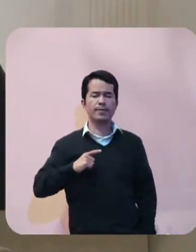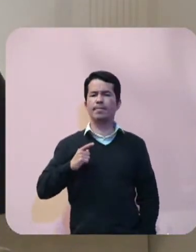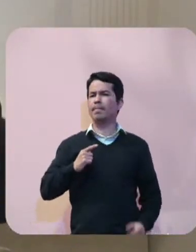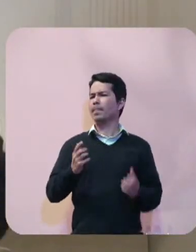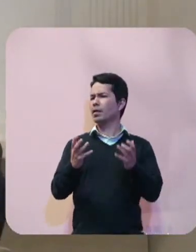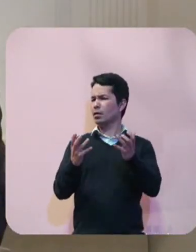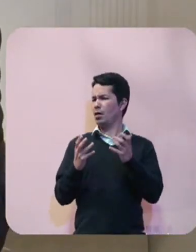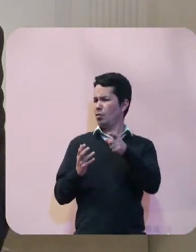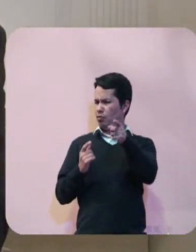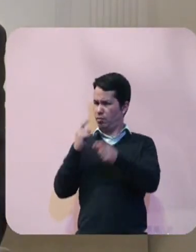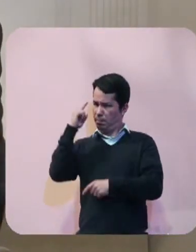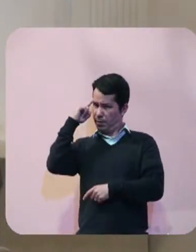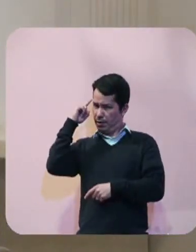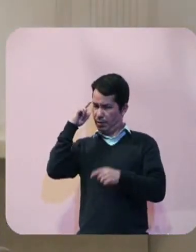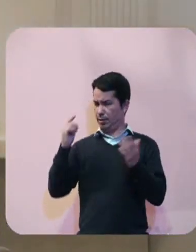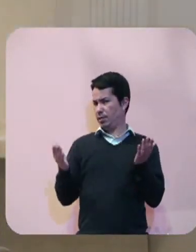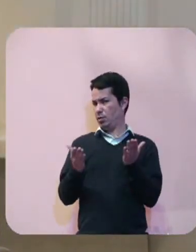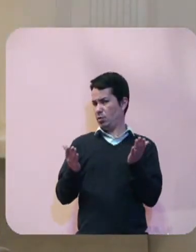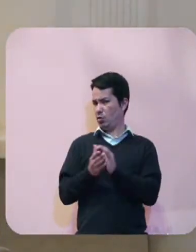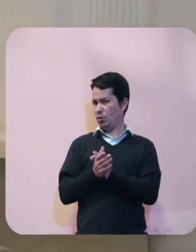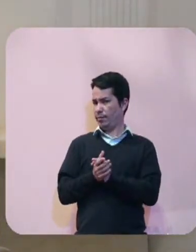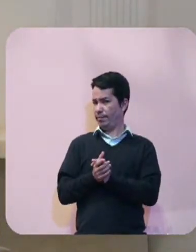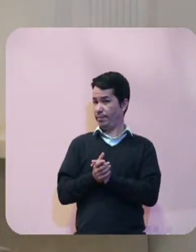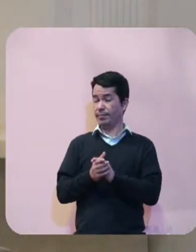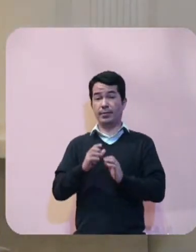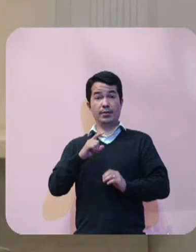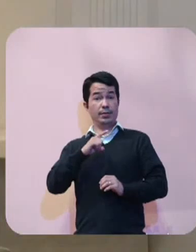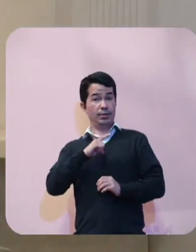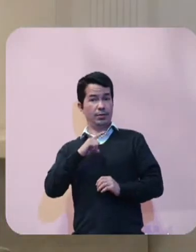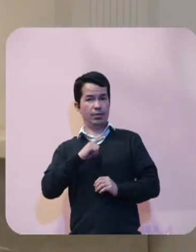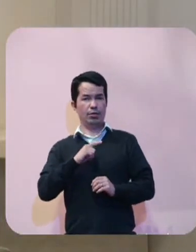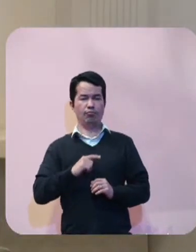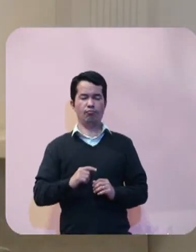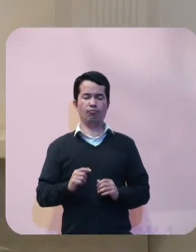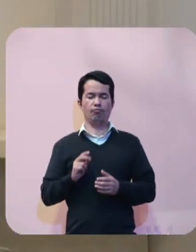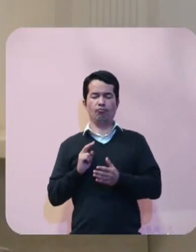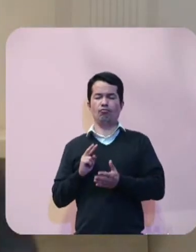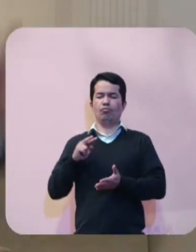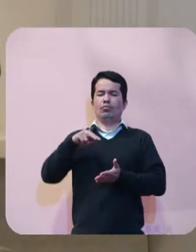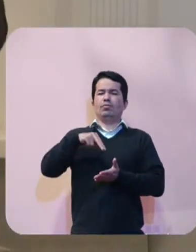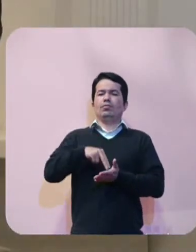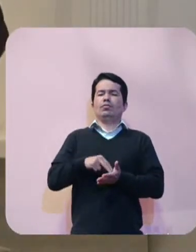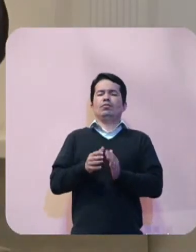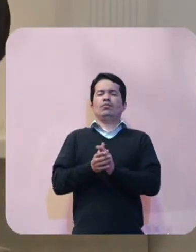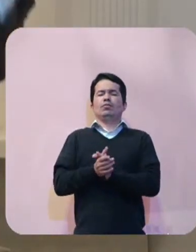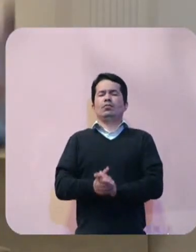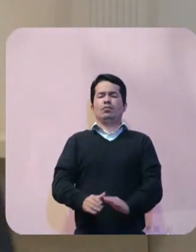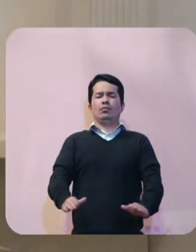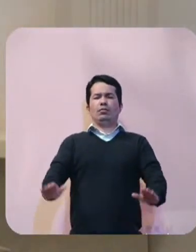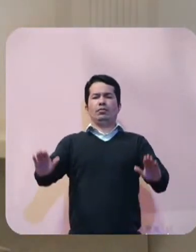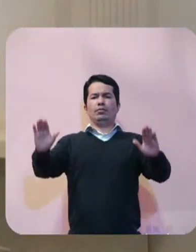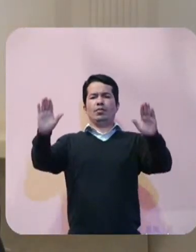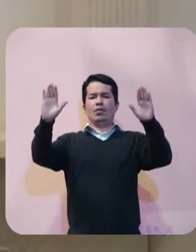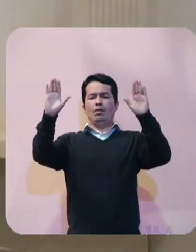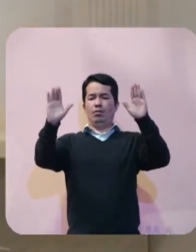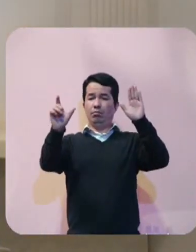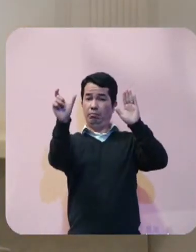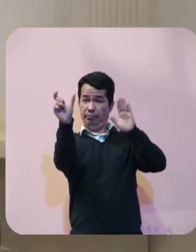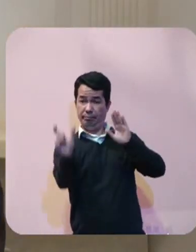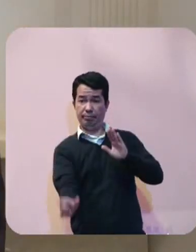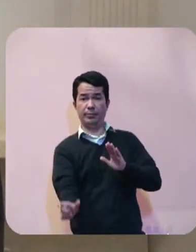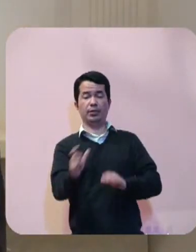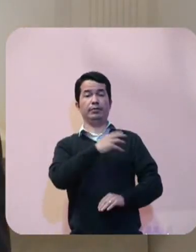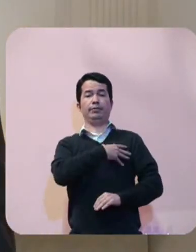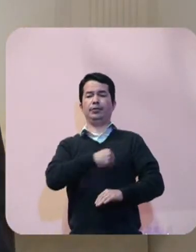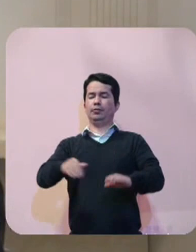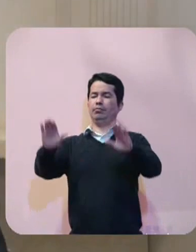para você pensar nisso. Eles se levantam cerimoniosamente estendem a mão na direção dos seus filhos